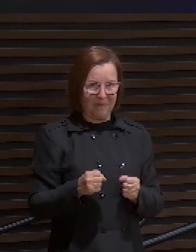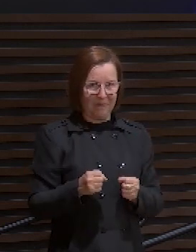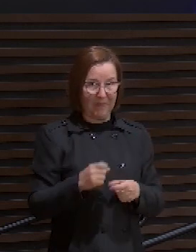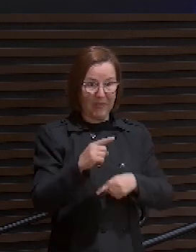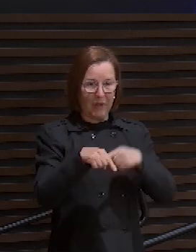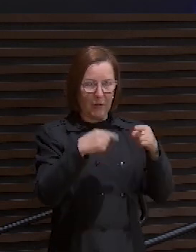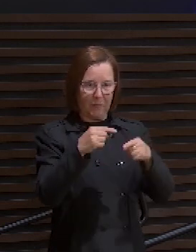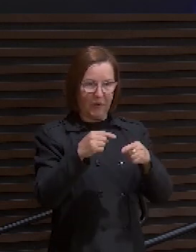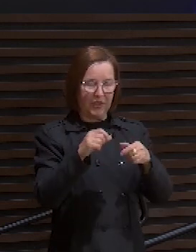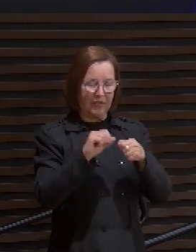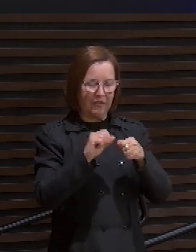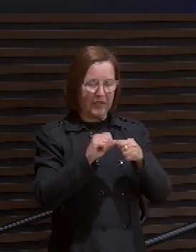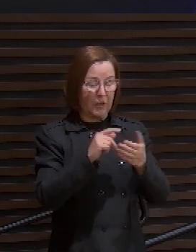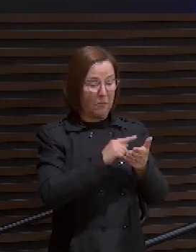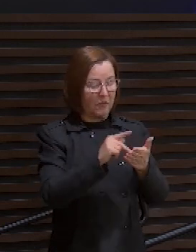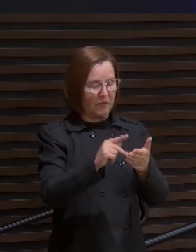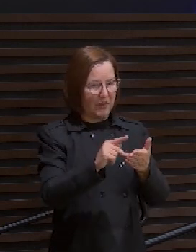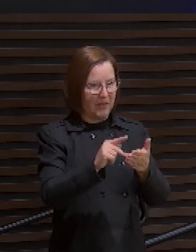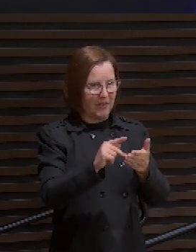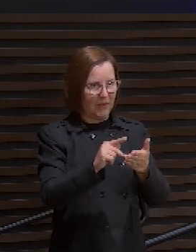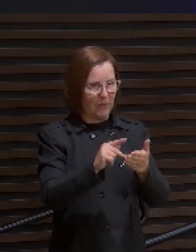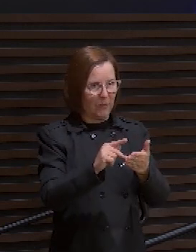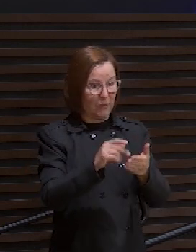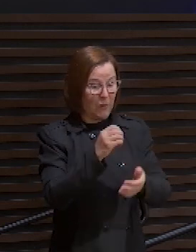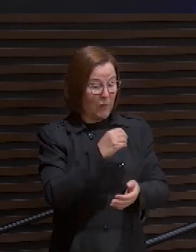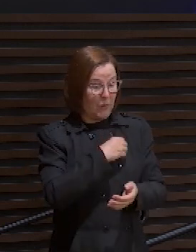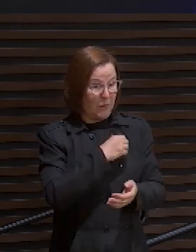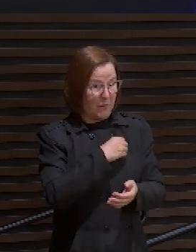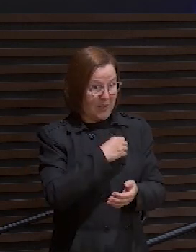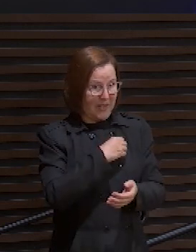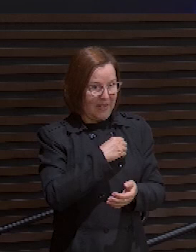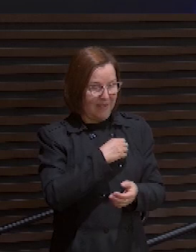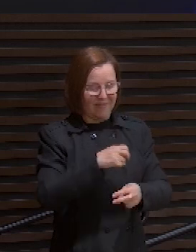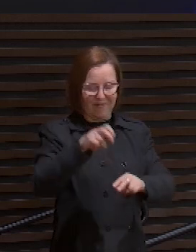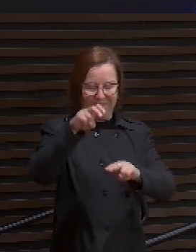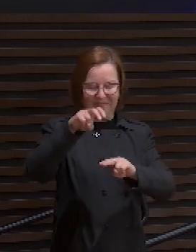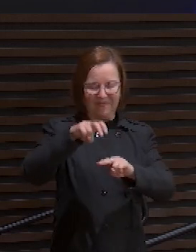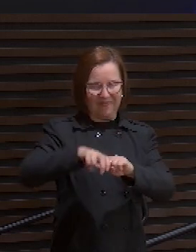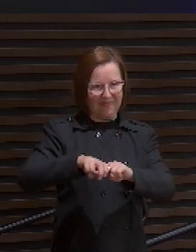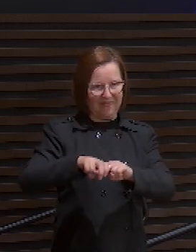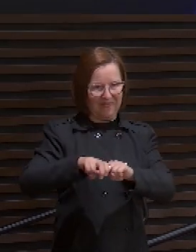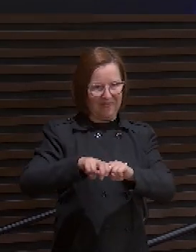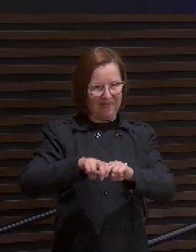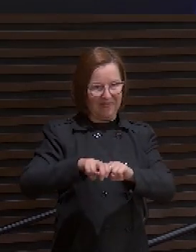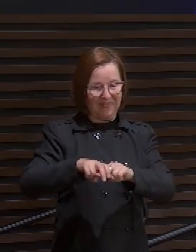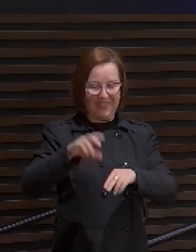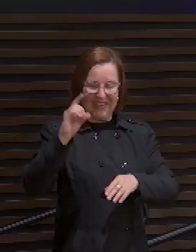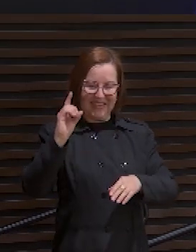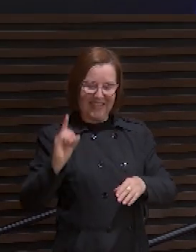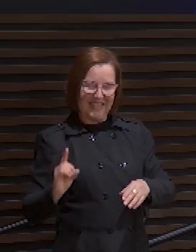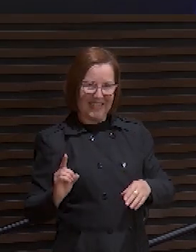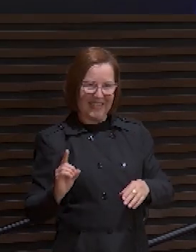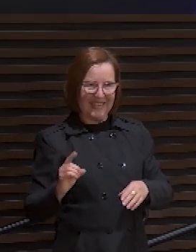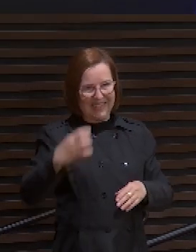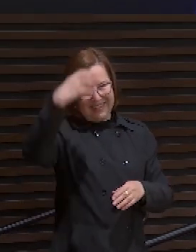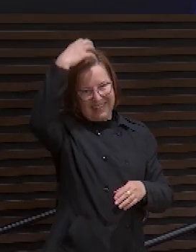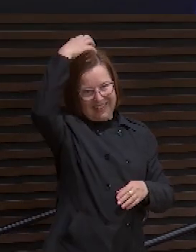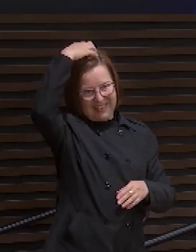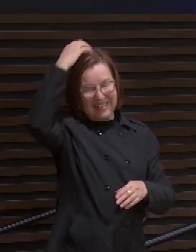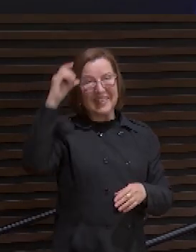depois de ter feito a purificação dos pecados, assentou-se à direita da majestade